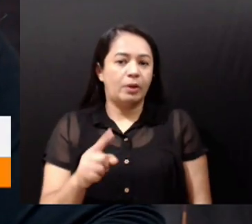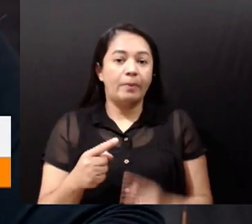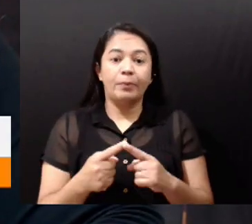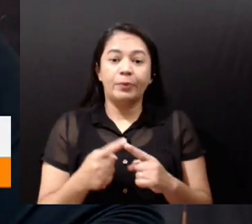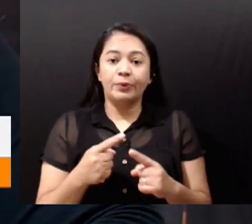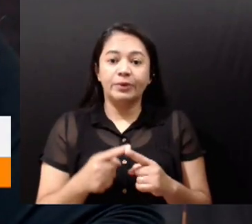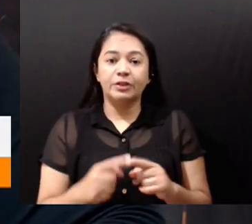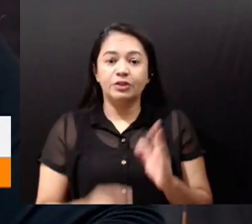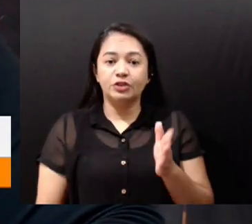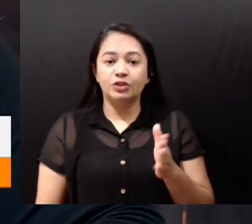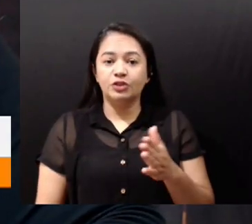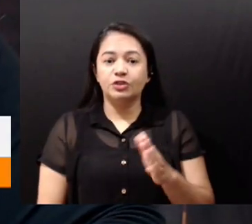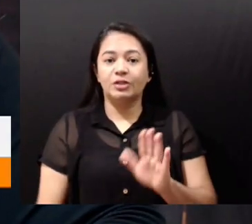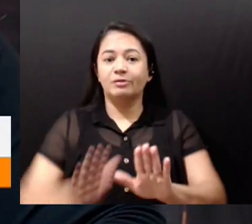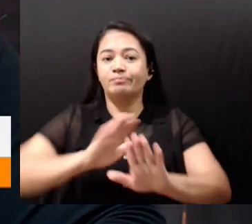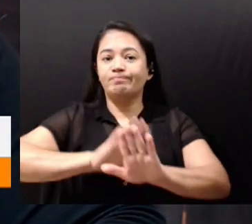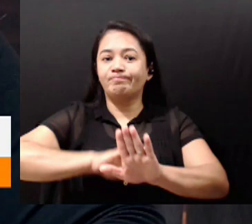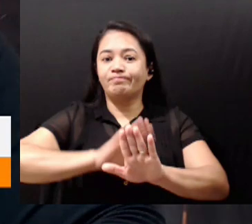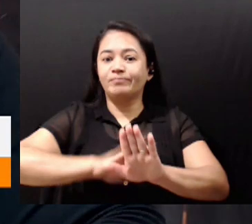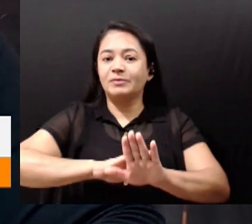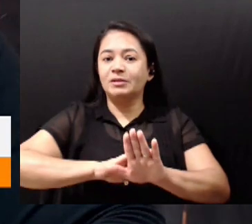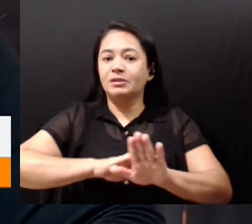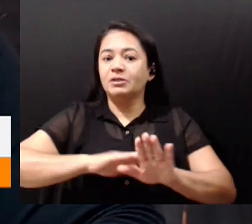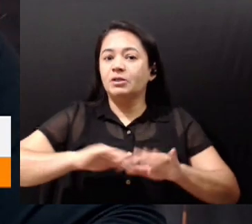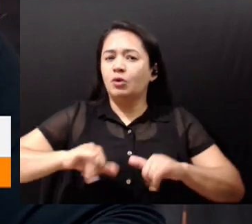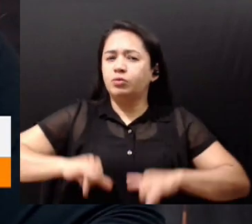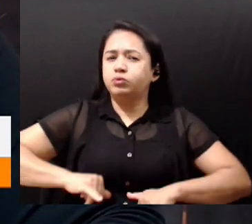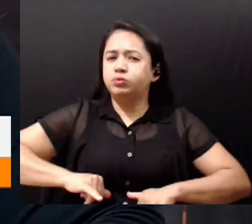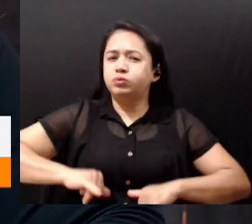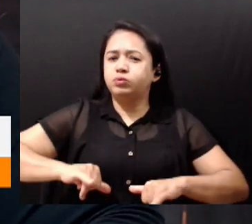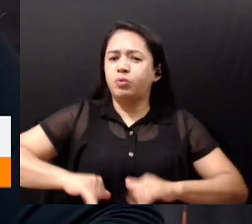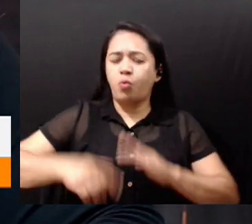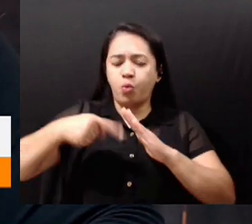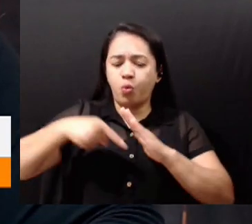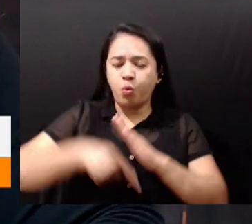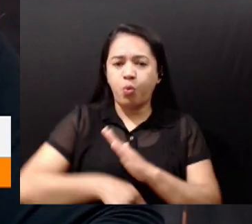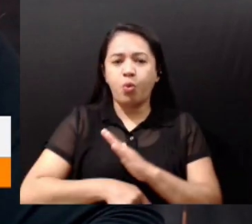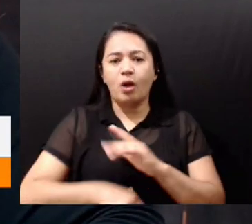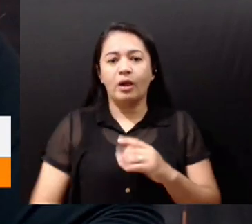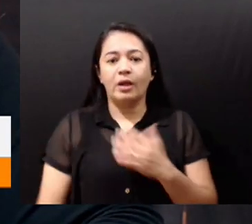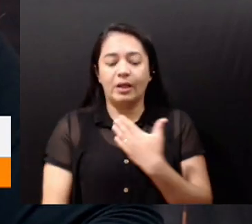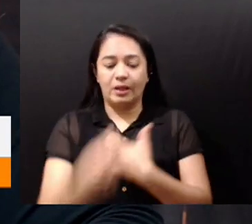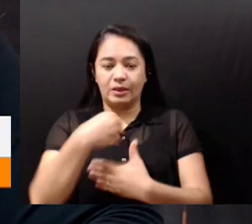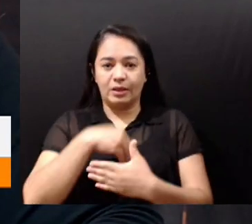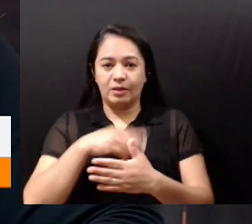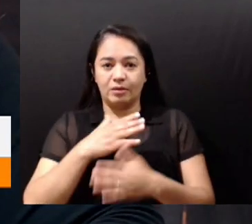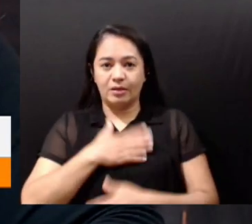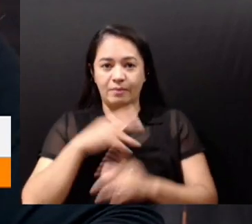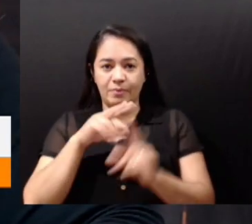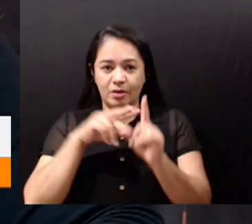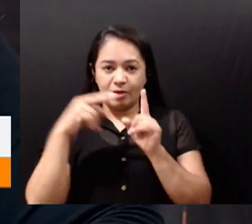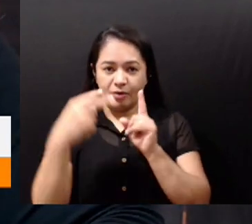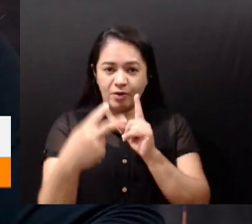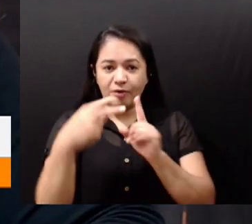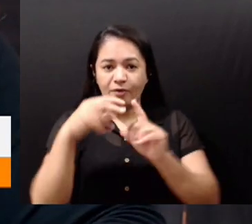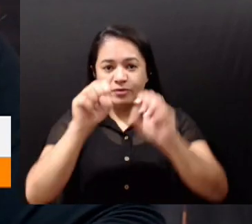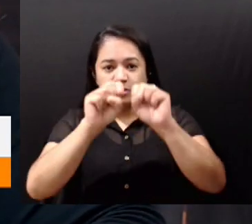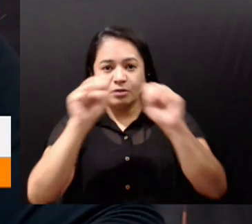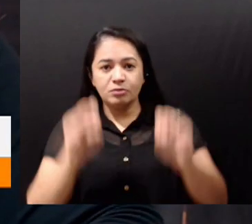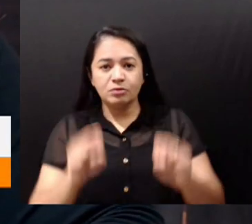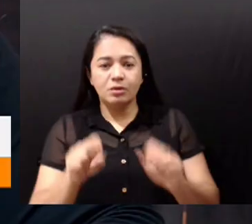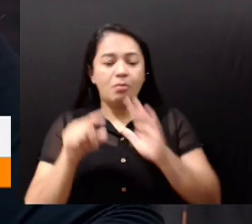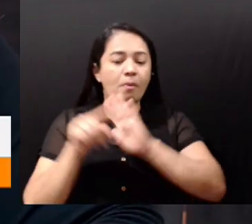está muito profunda, né? E o que eu, dentro da visão sistêmica, questiono é o seguinte: